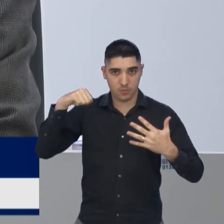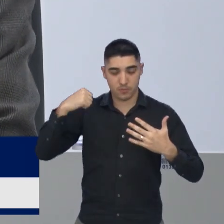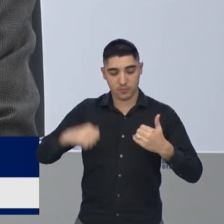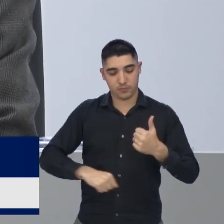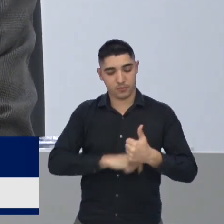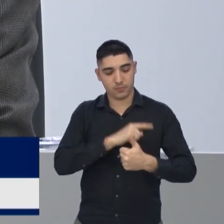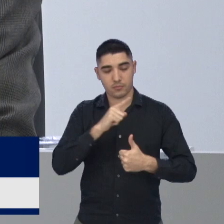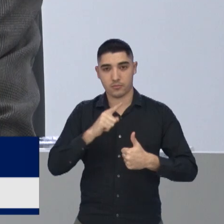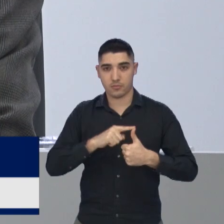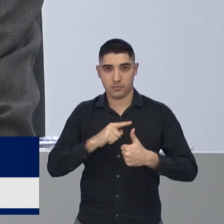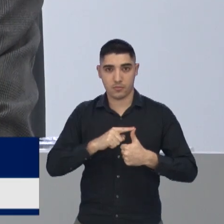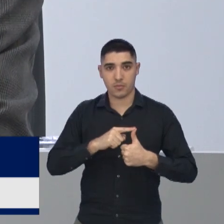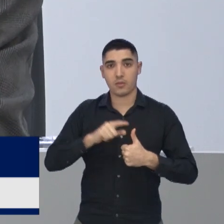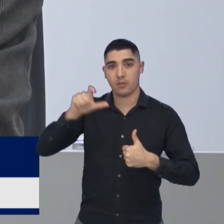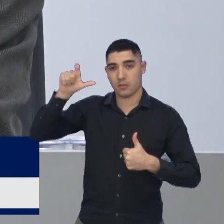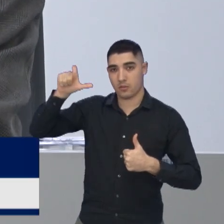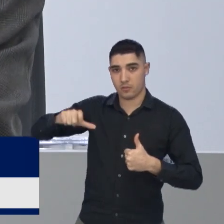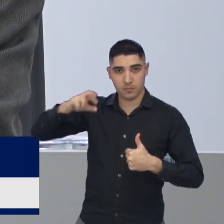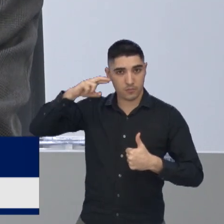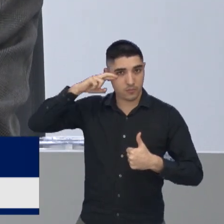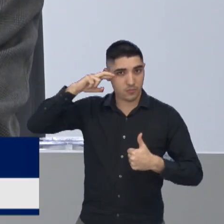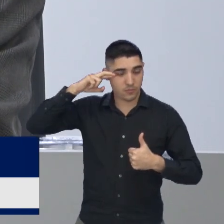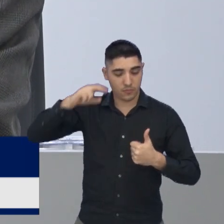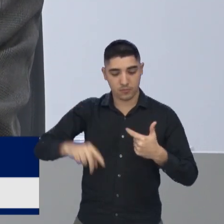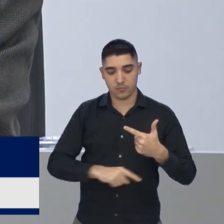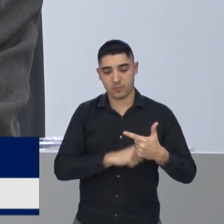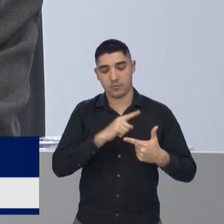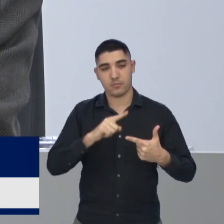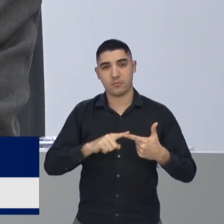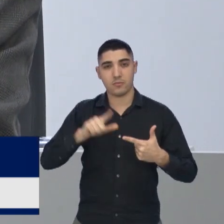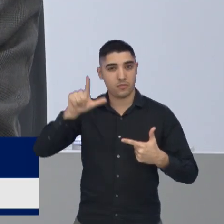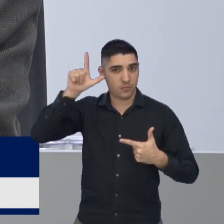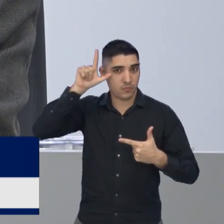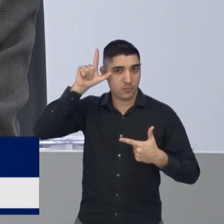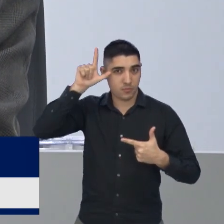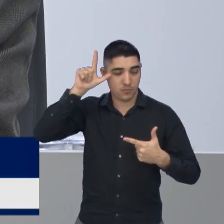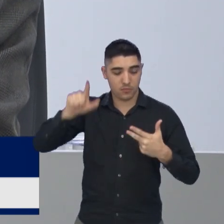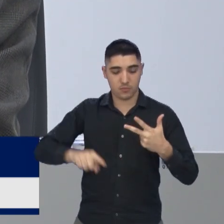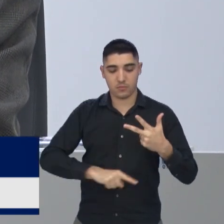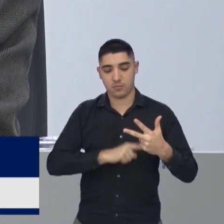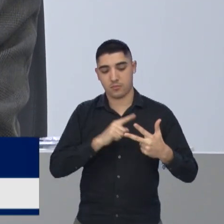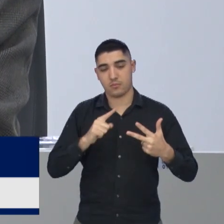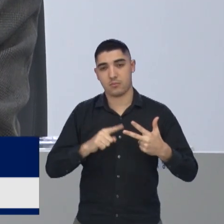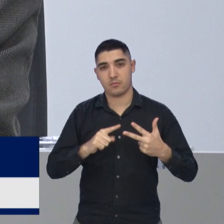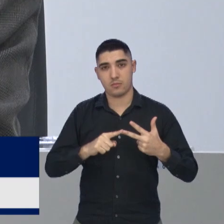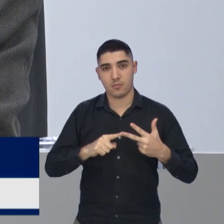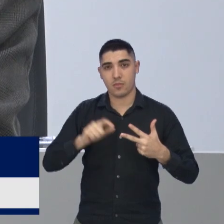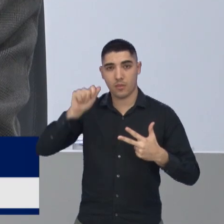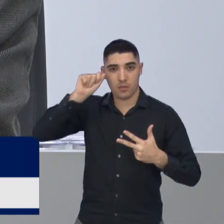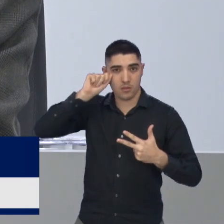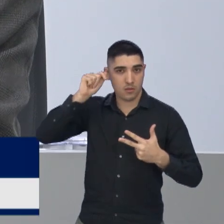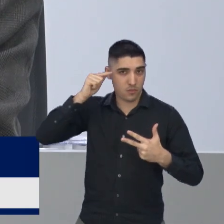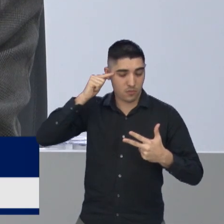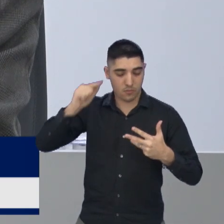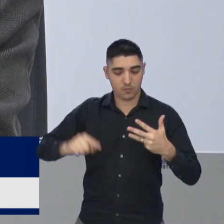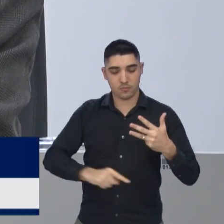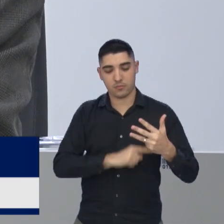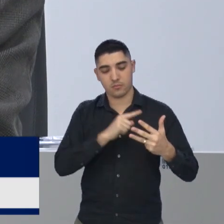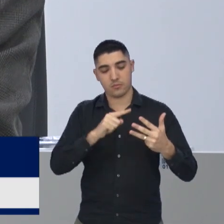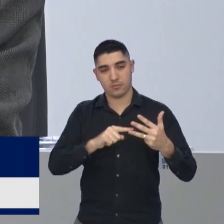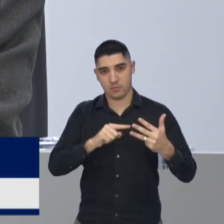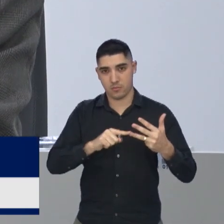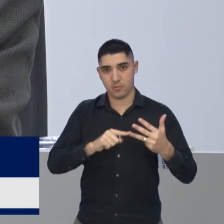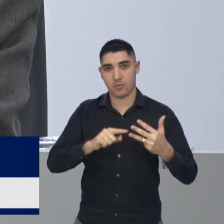Academia, vereador Rogério da Cacém, vereador Lino Bispo, vereadora Amélia Naomi e